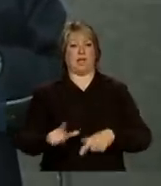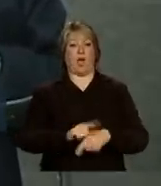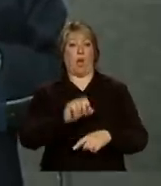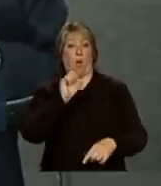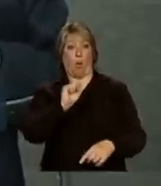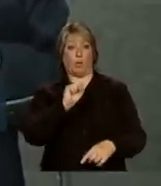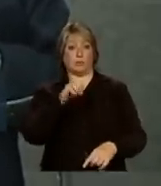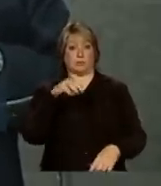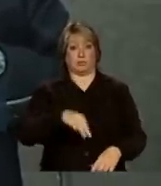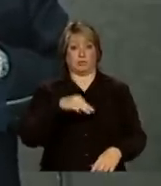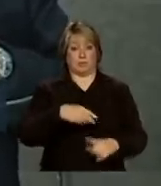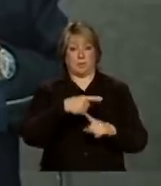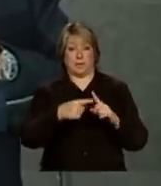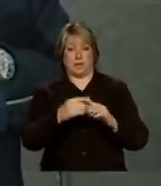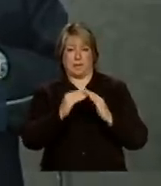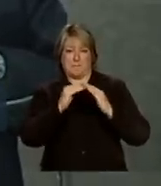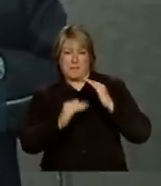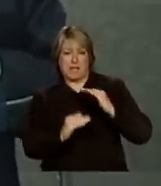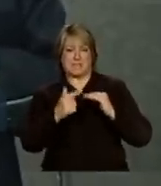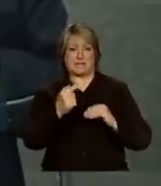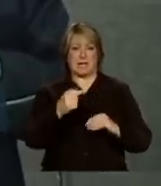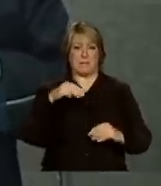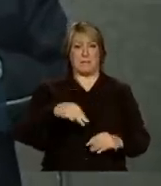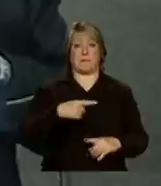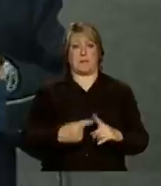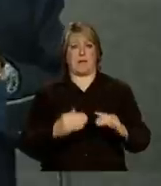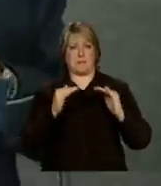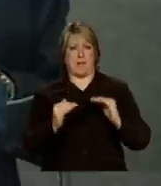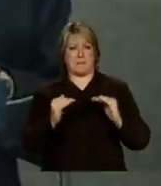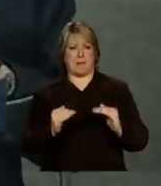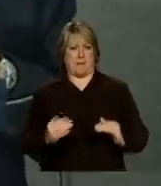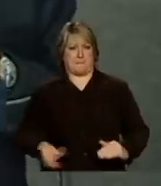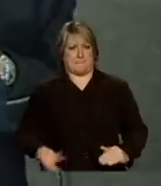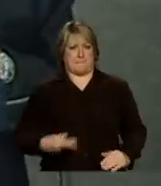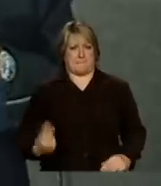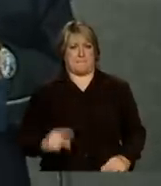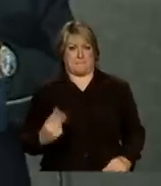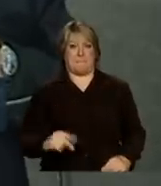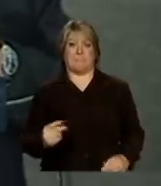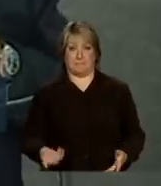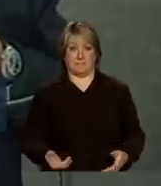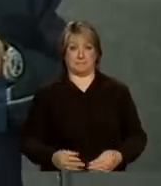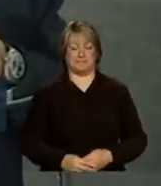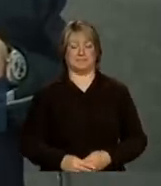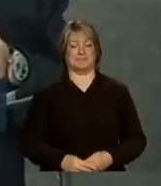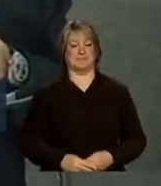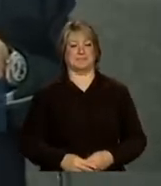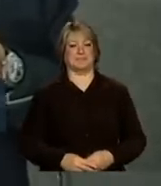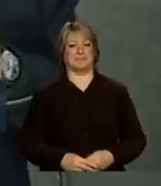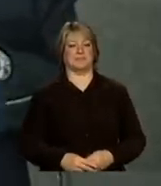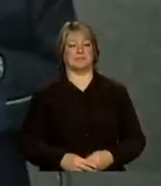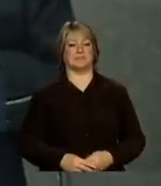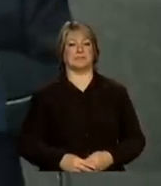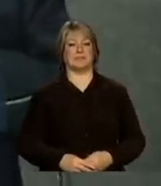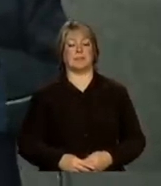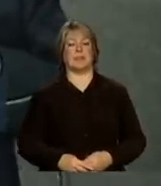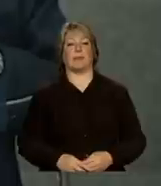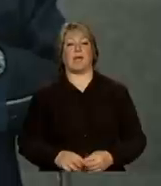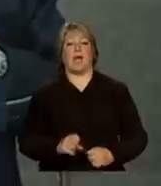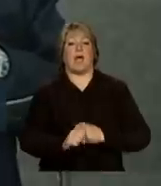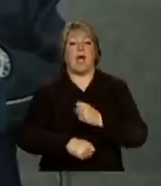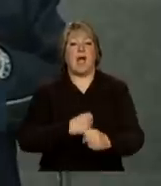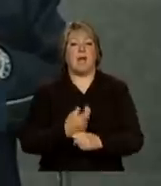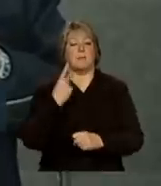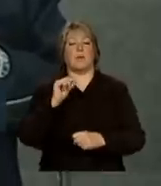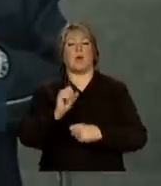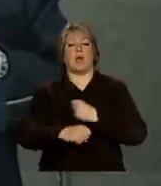minutos e me para 7 minutos e me tá tá descendo número ano por um ano um minuto